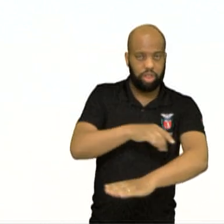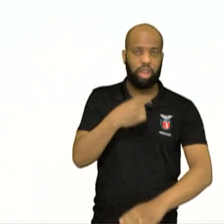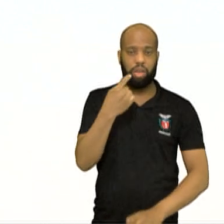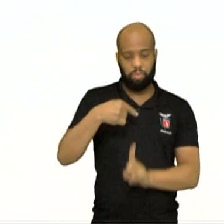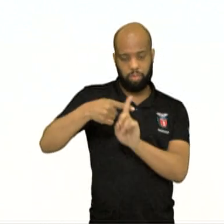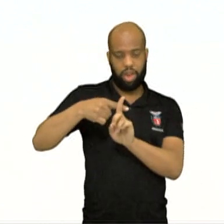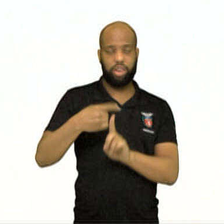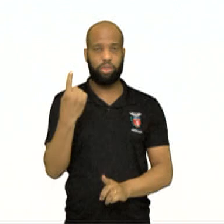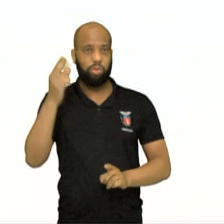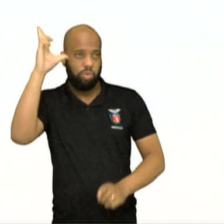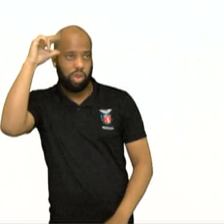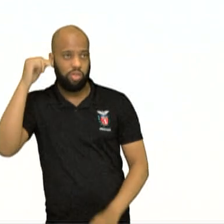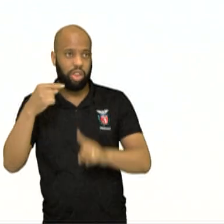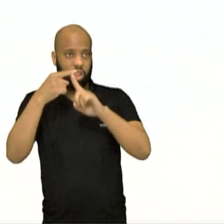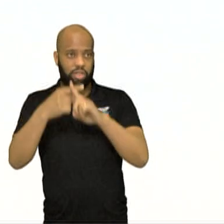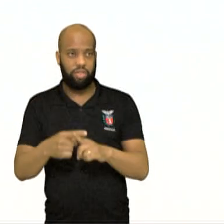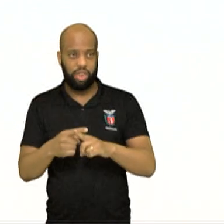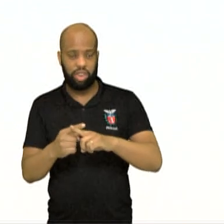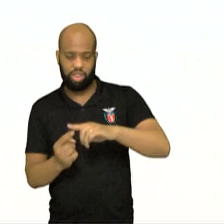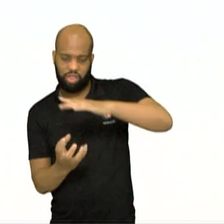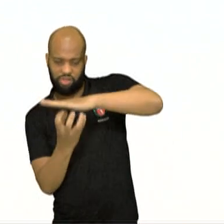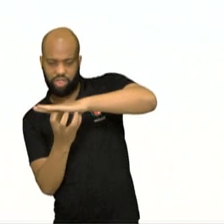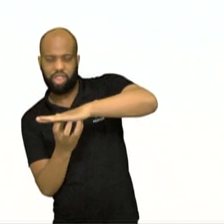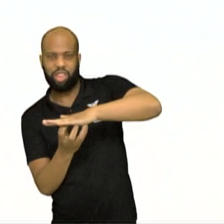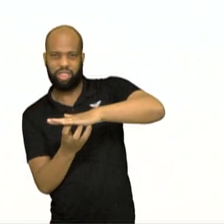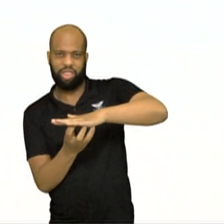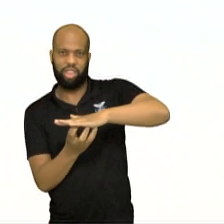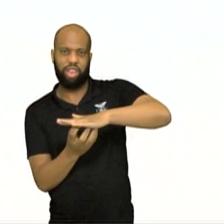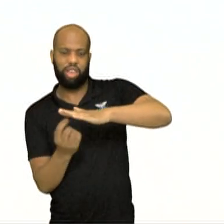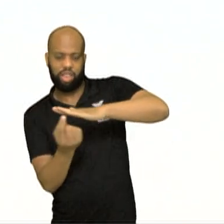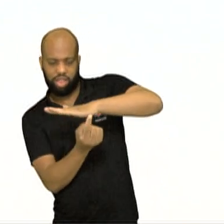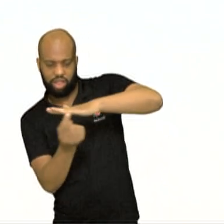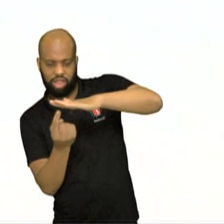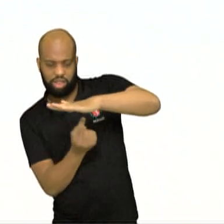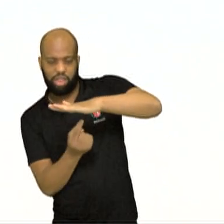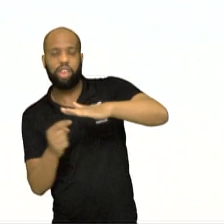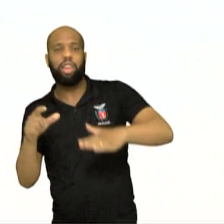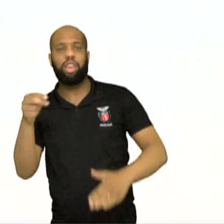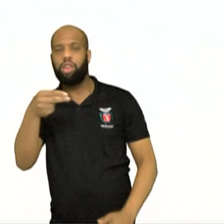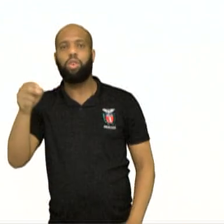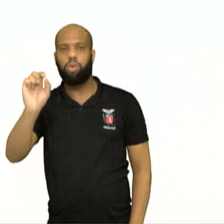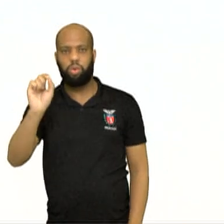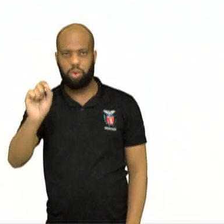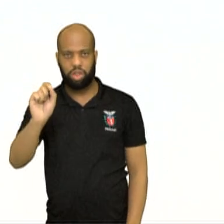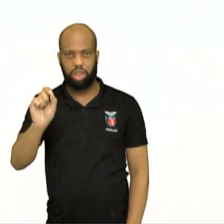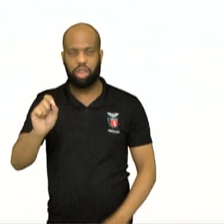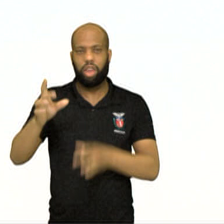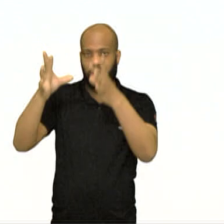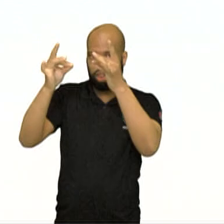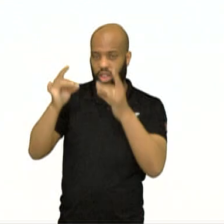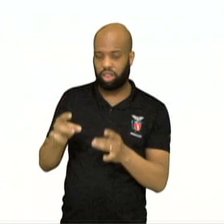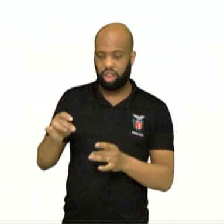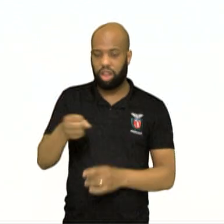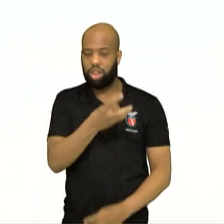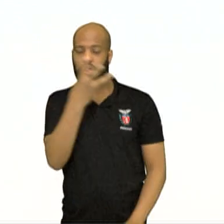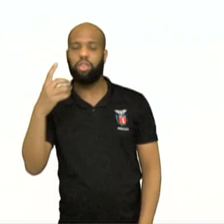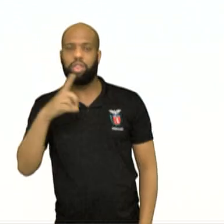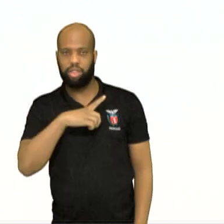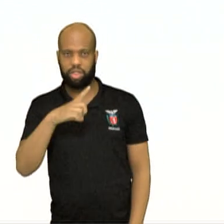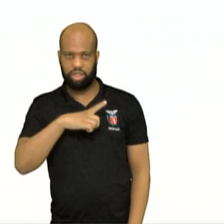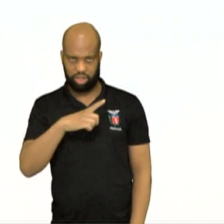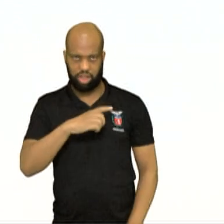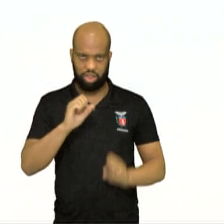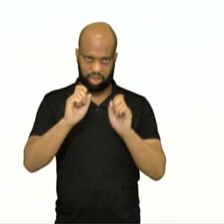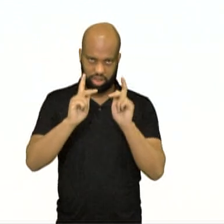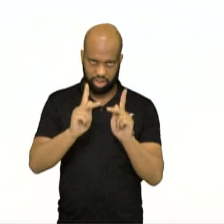cavalo vezes uma ferradura vai ser igual a quanto? Cuidado com os detalhes das quantidades dos